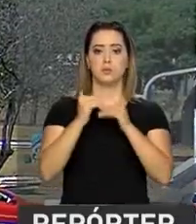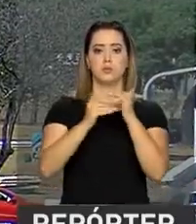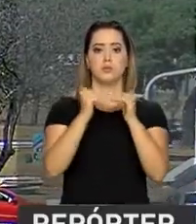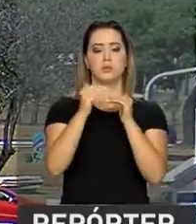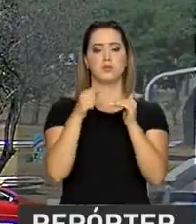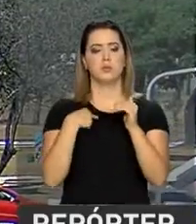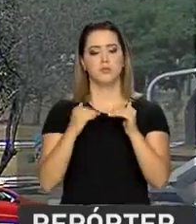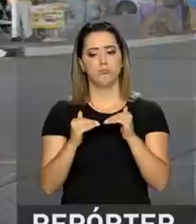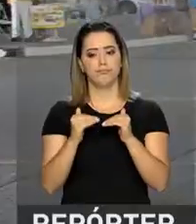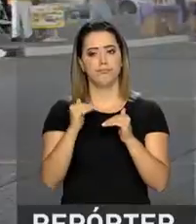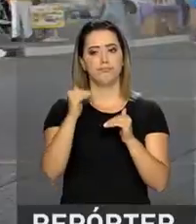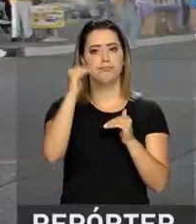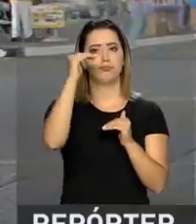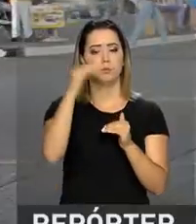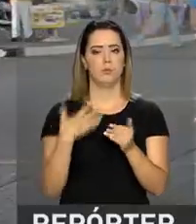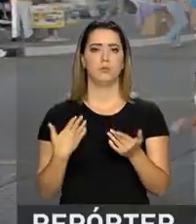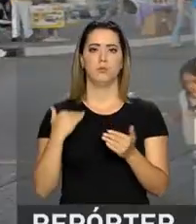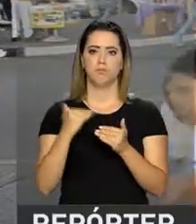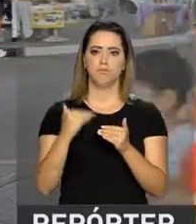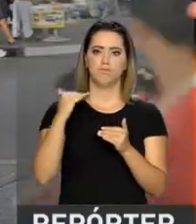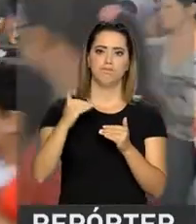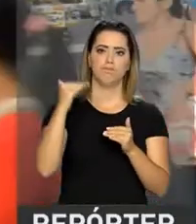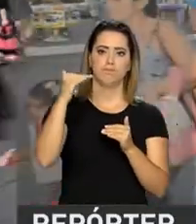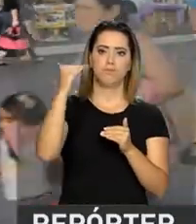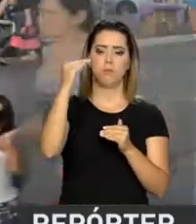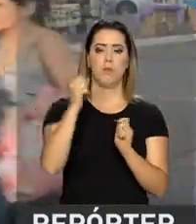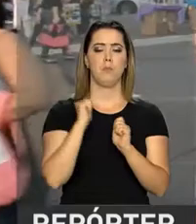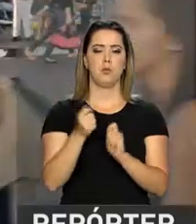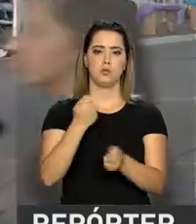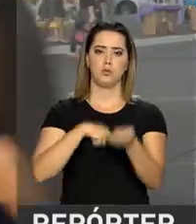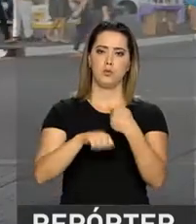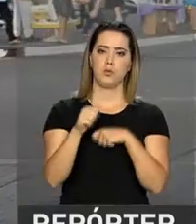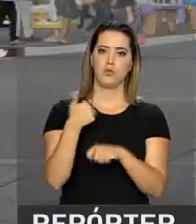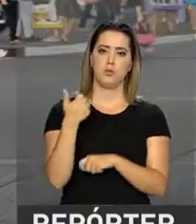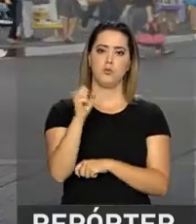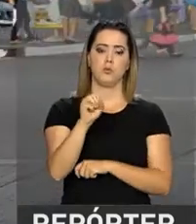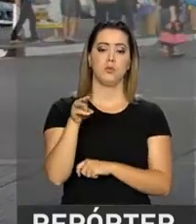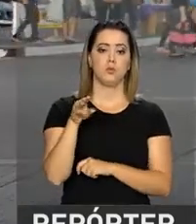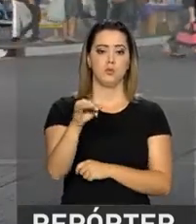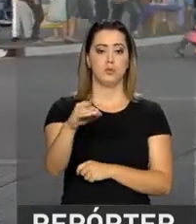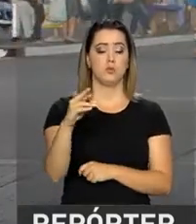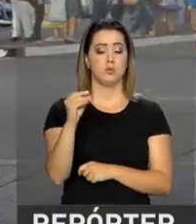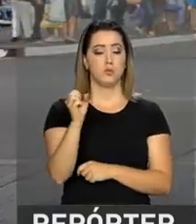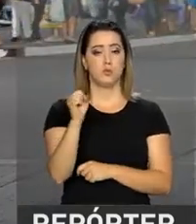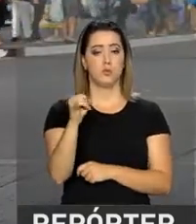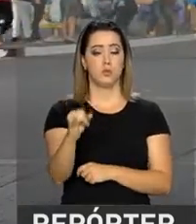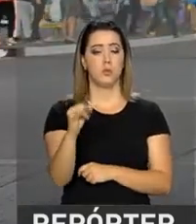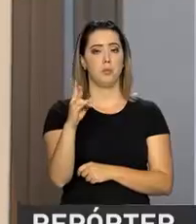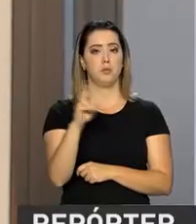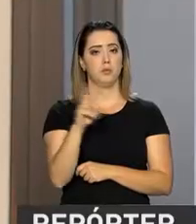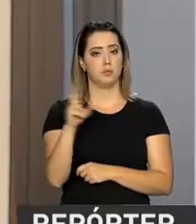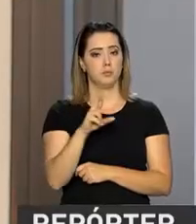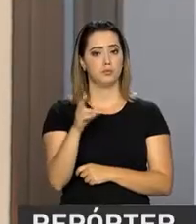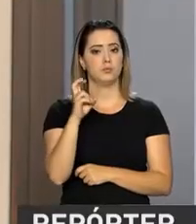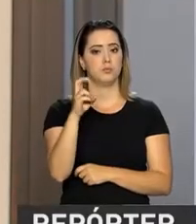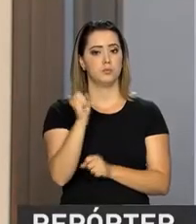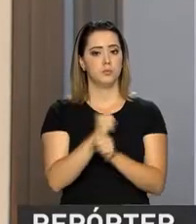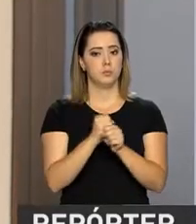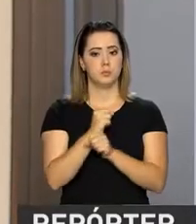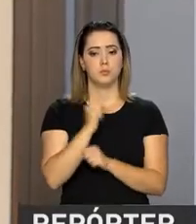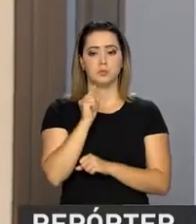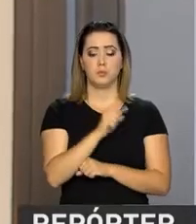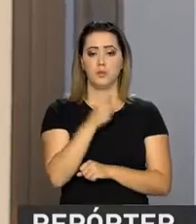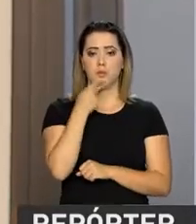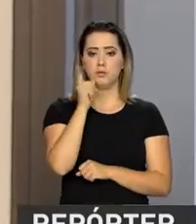níveis de progressão a economia pode chegar a 18 bilhões de reais nos próximos cinco anos este economista